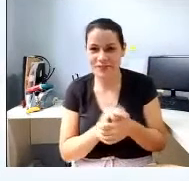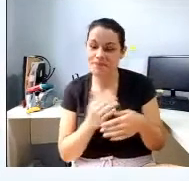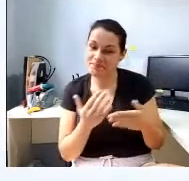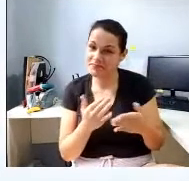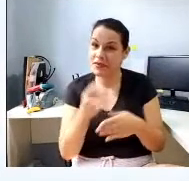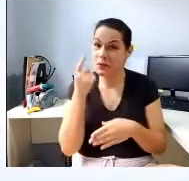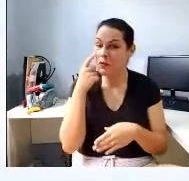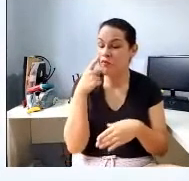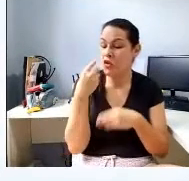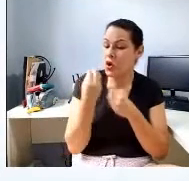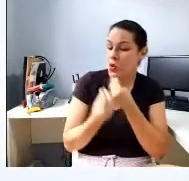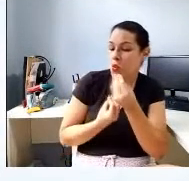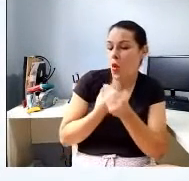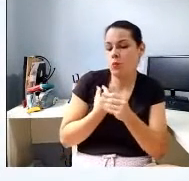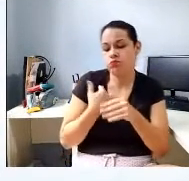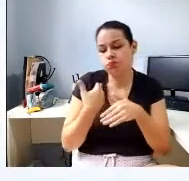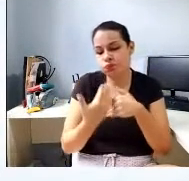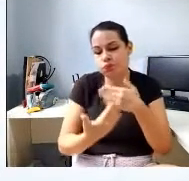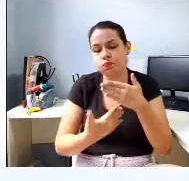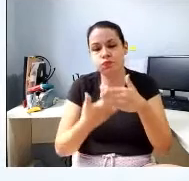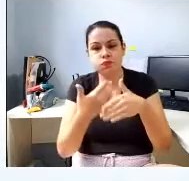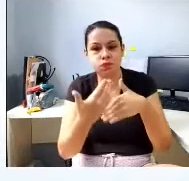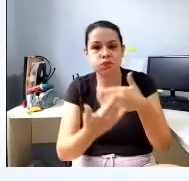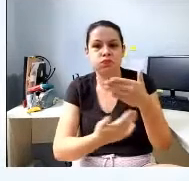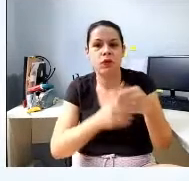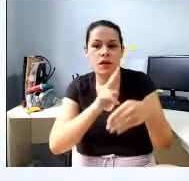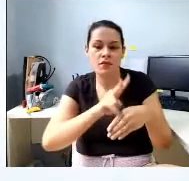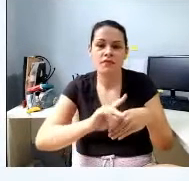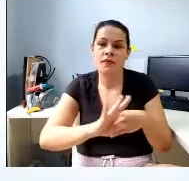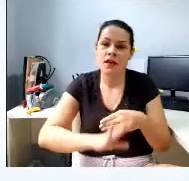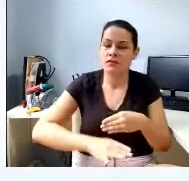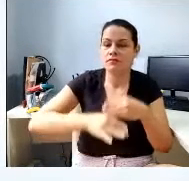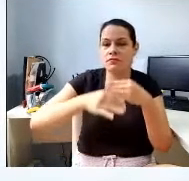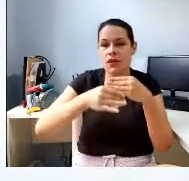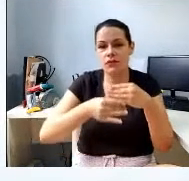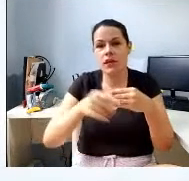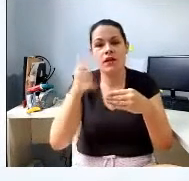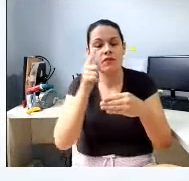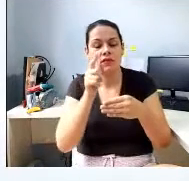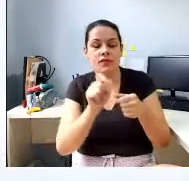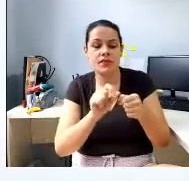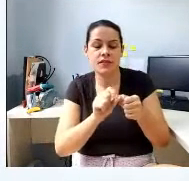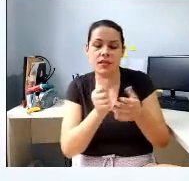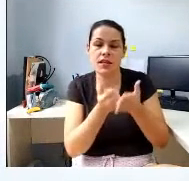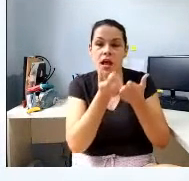como isso vai ser auxiliado ou auxiliar